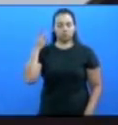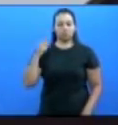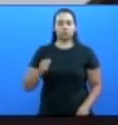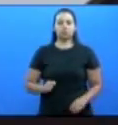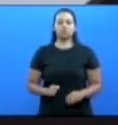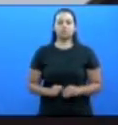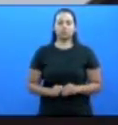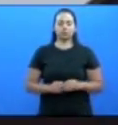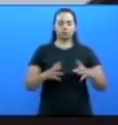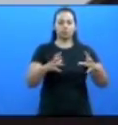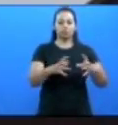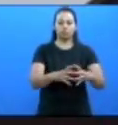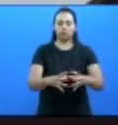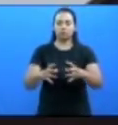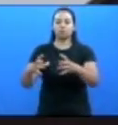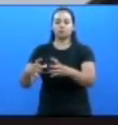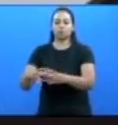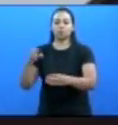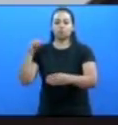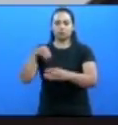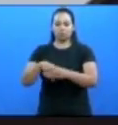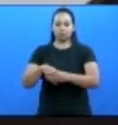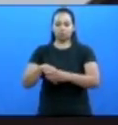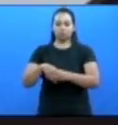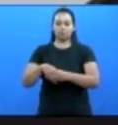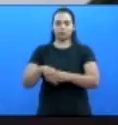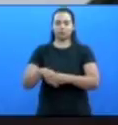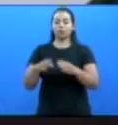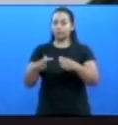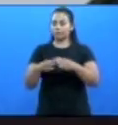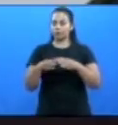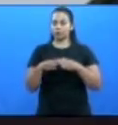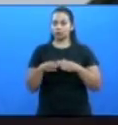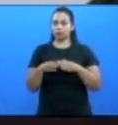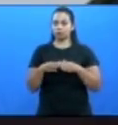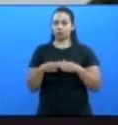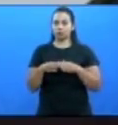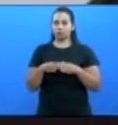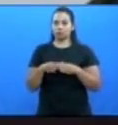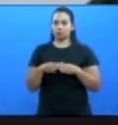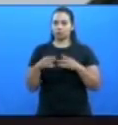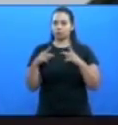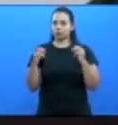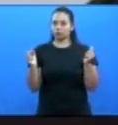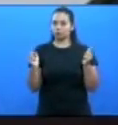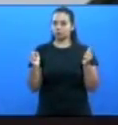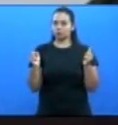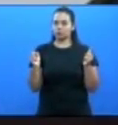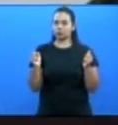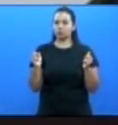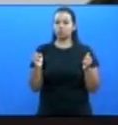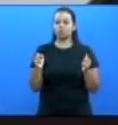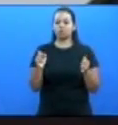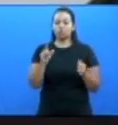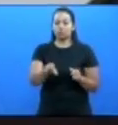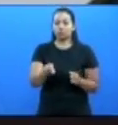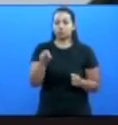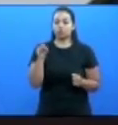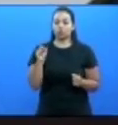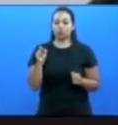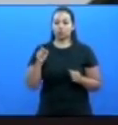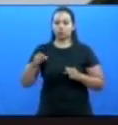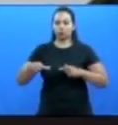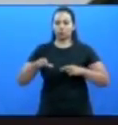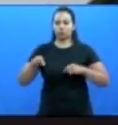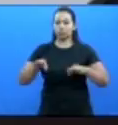será concedida a oportunidade para eventuais pedidos de destaque para a votação em separado, se algum vereador quiser a votação em separado